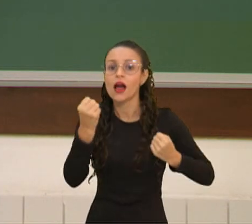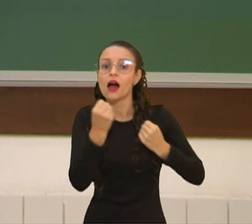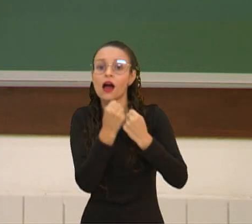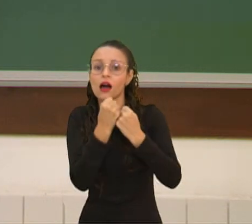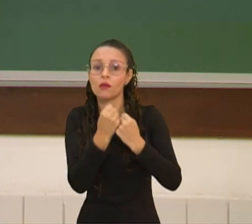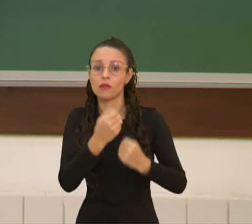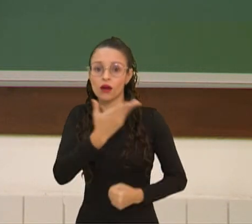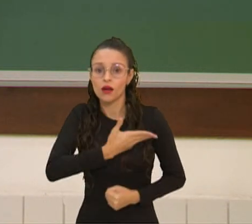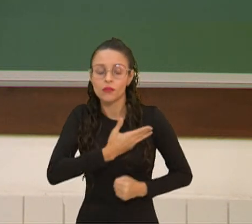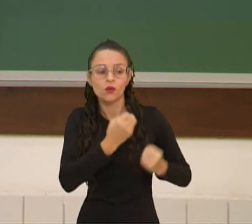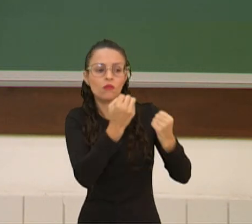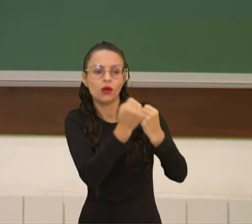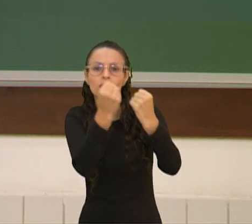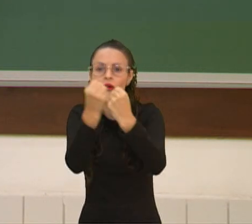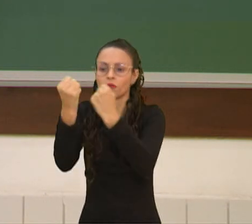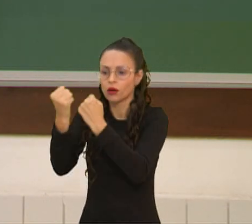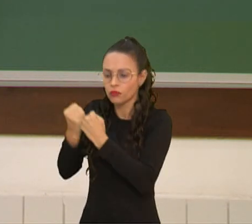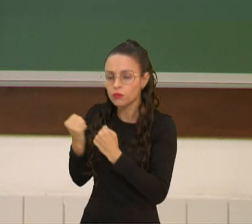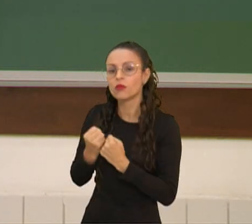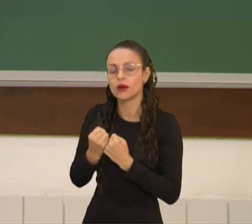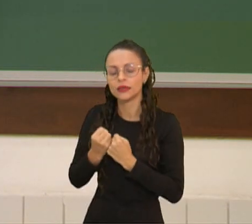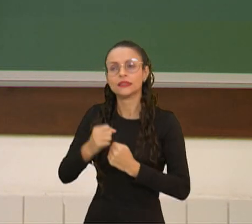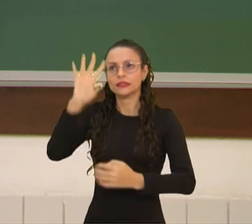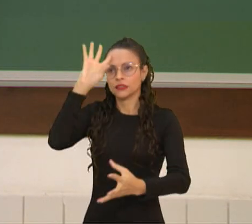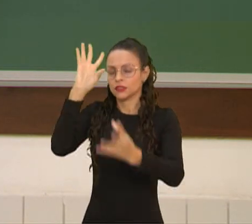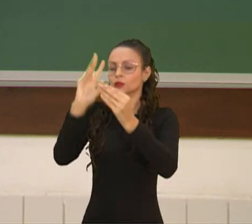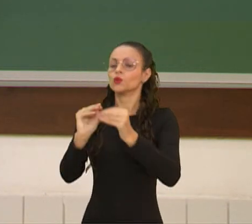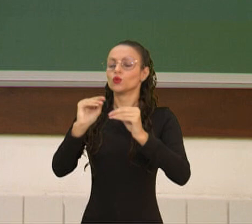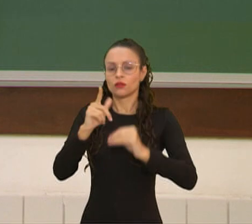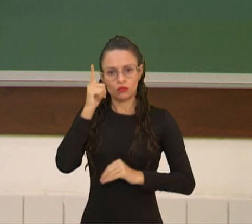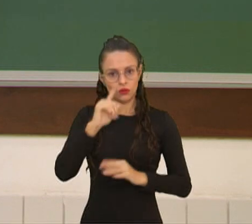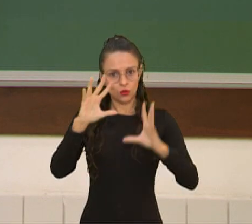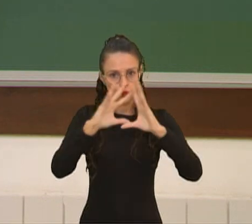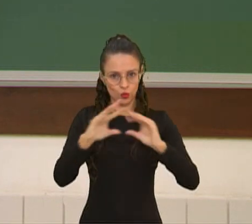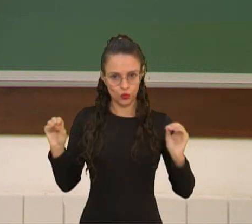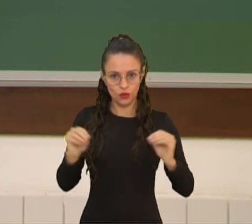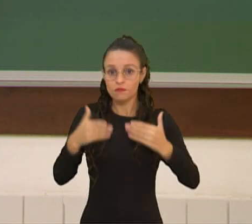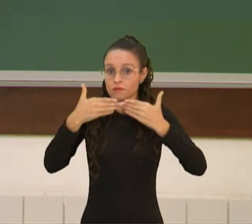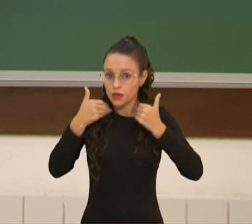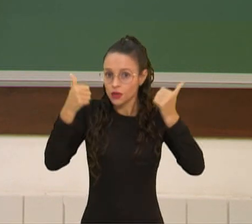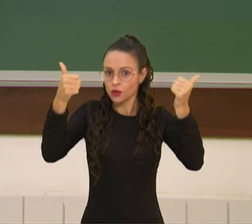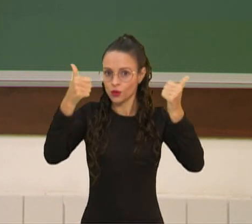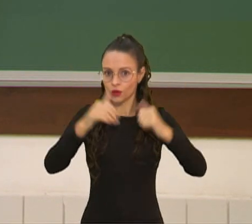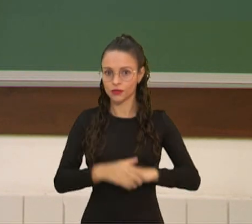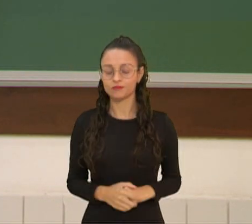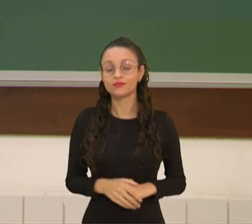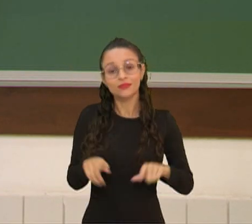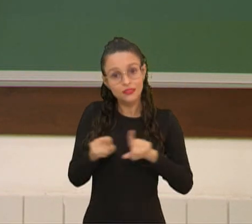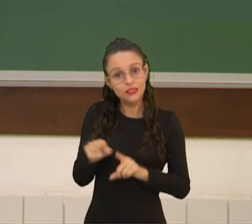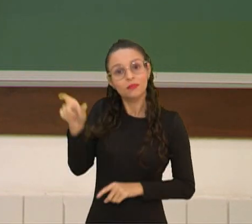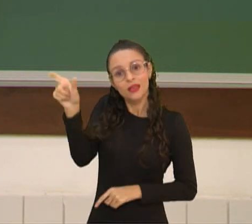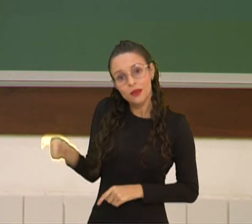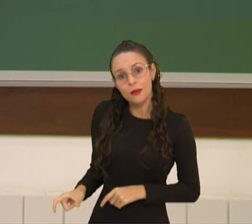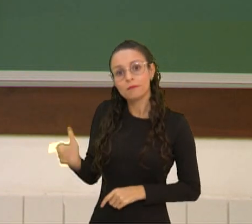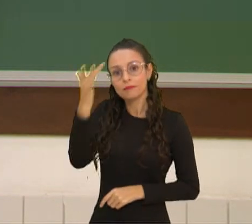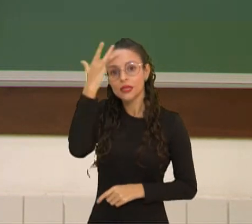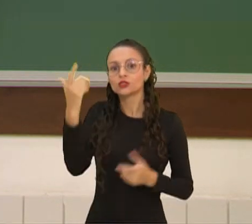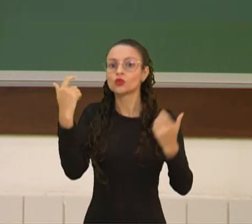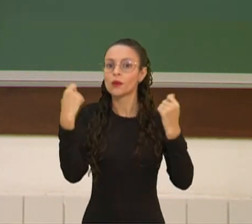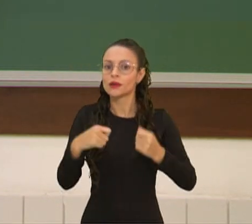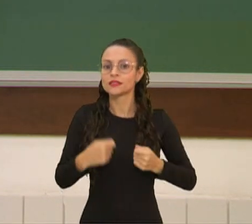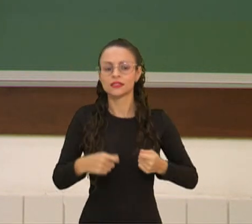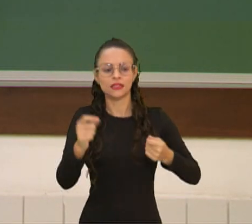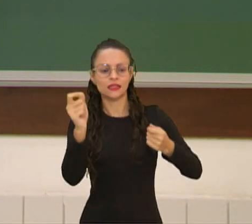nela precisa entender que ela vai sair dessa e vai ficar melhor e ela precisa de um acompanhamento